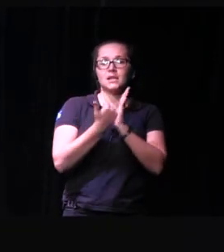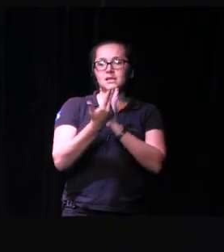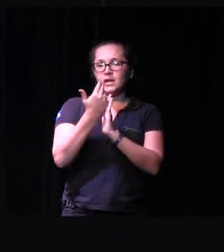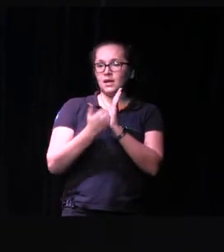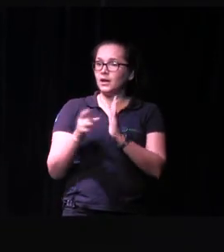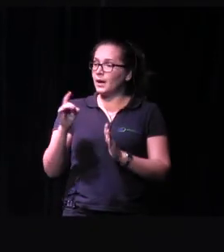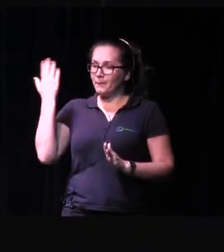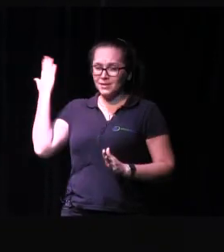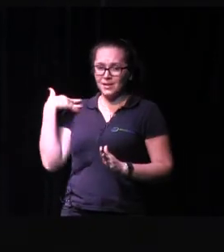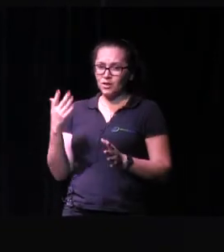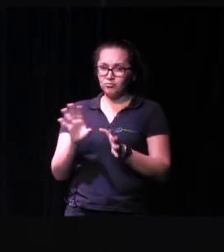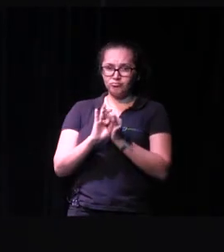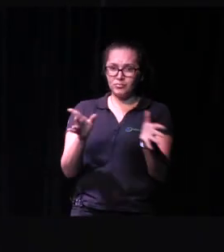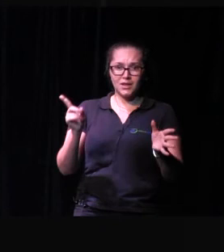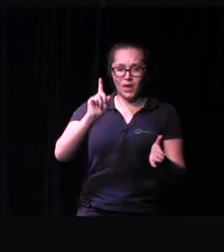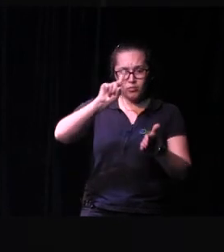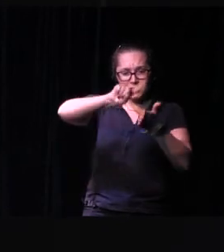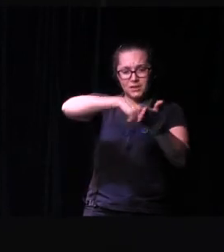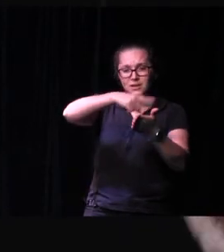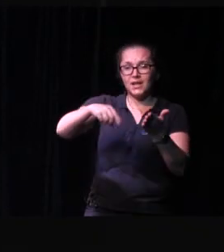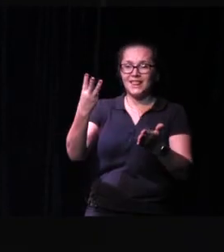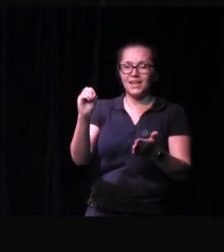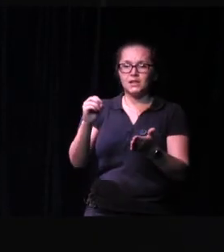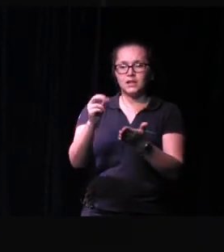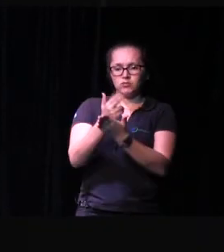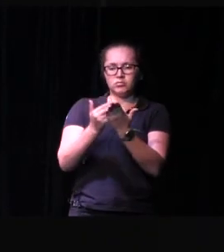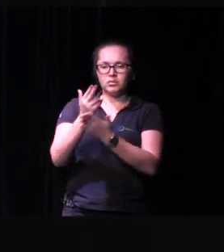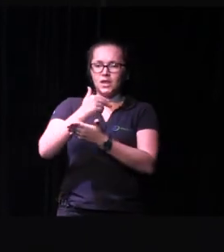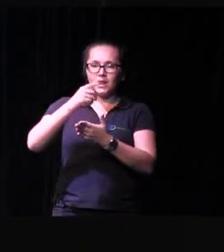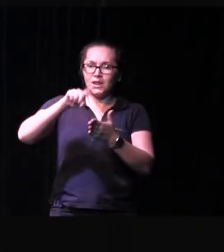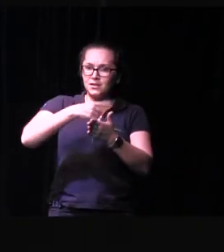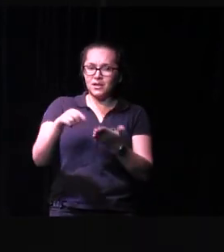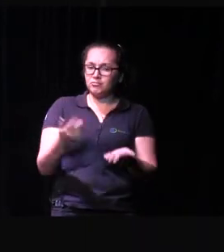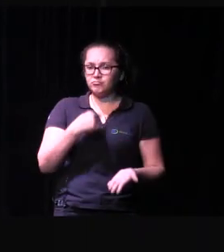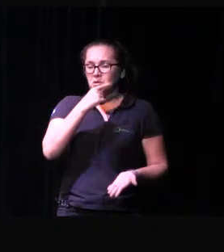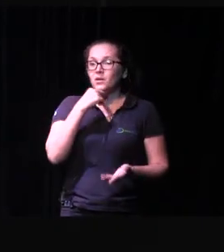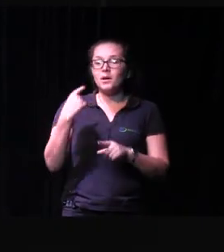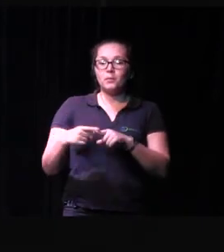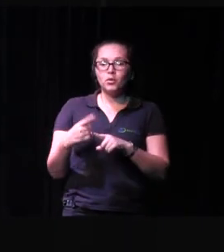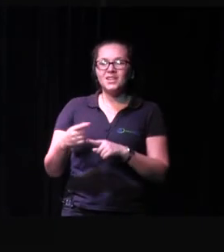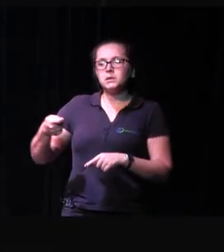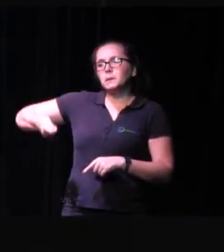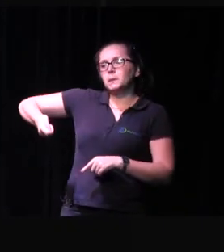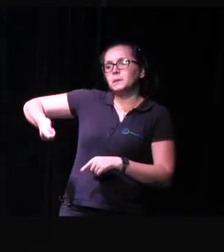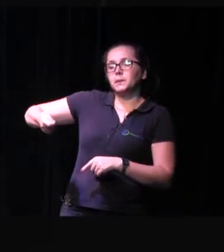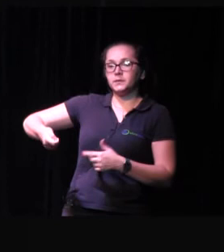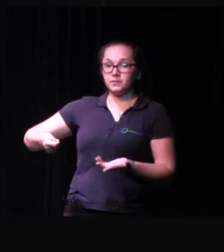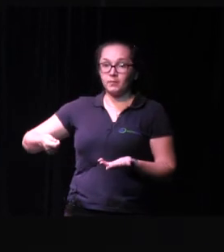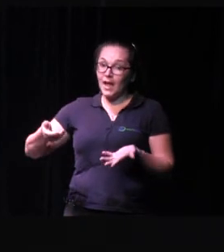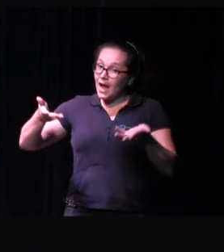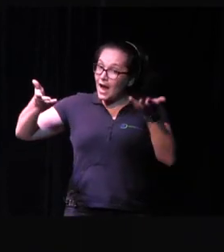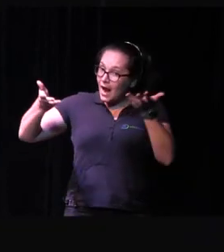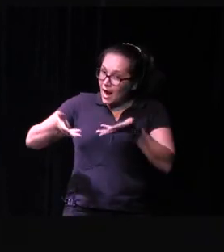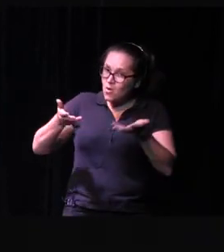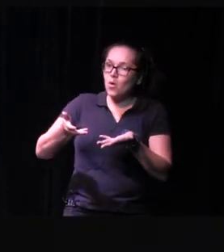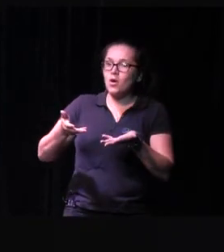a desenhá-la também. Não era possível há 30 anos atrás desenhar, porque a gente vivia sobre ditaduras.